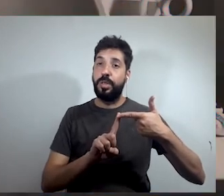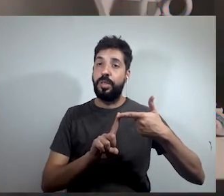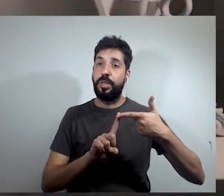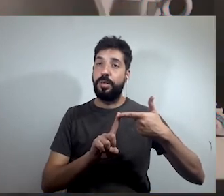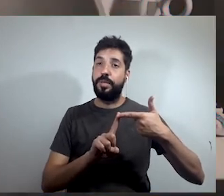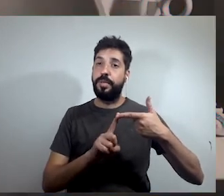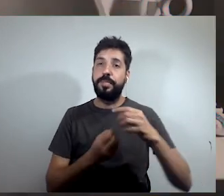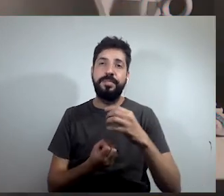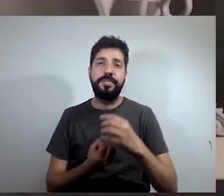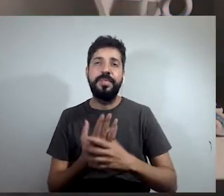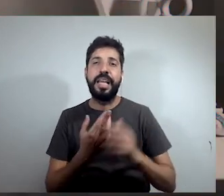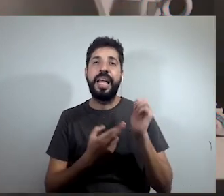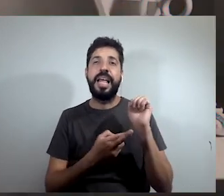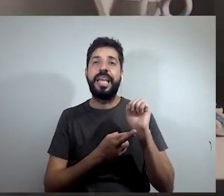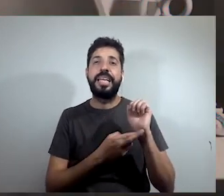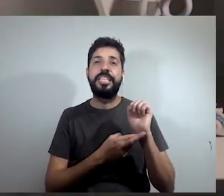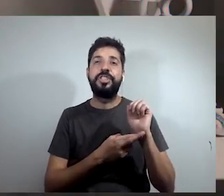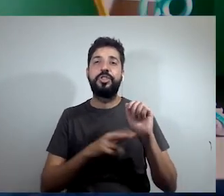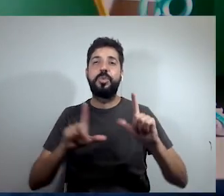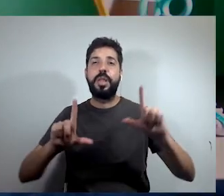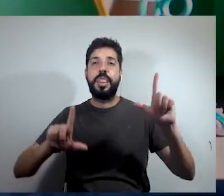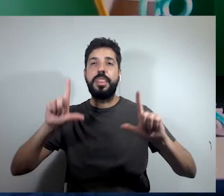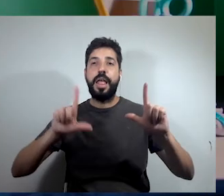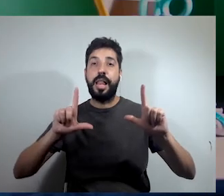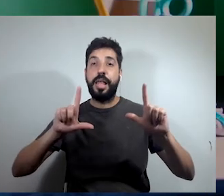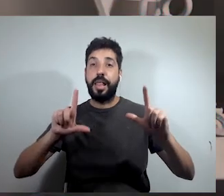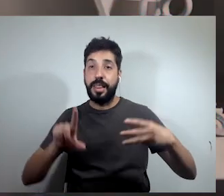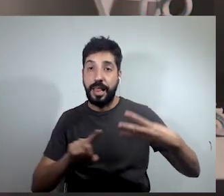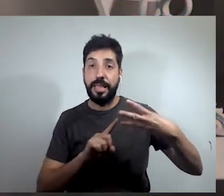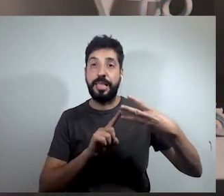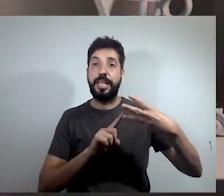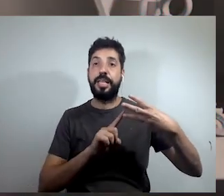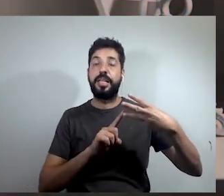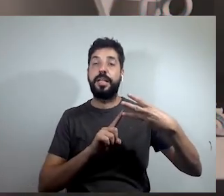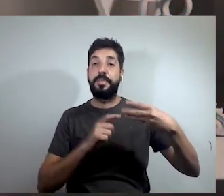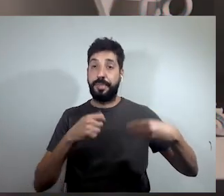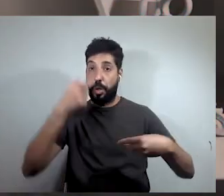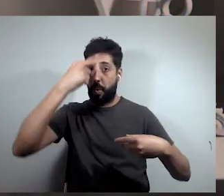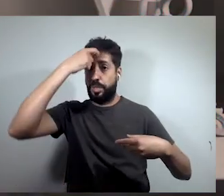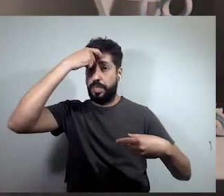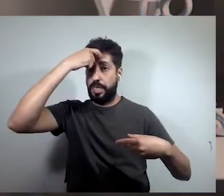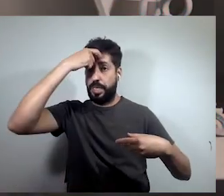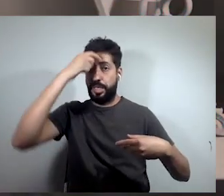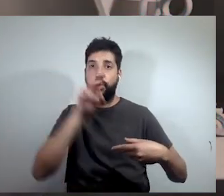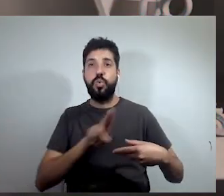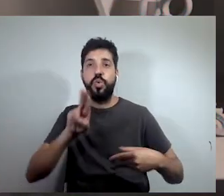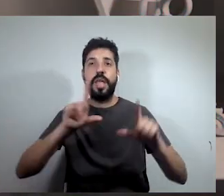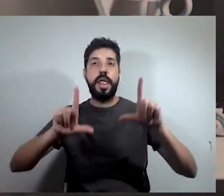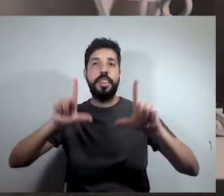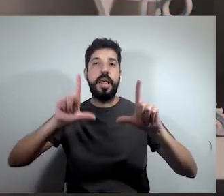vamos criar ritmos de telas para as crianças. Terceiro Plim, vamos ter consciência do uso